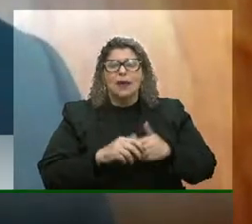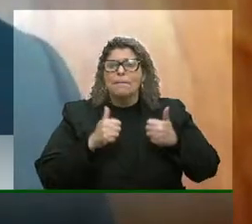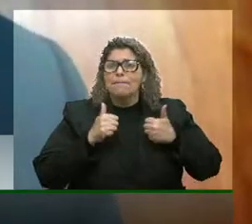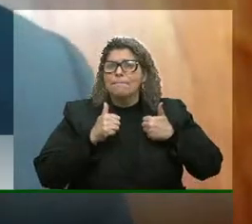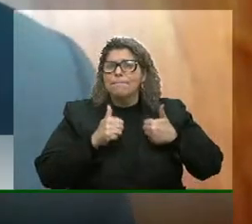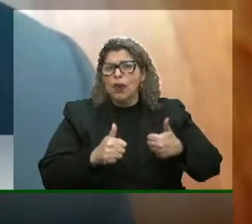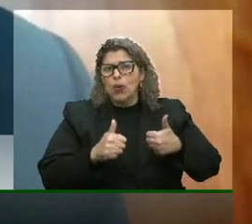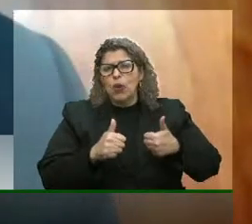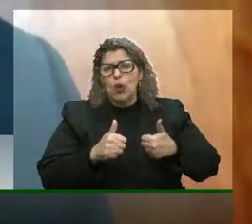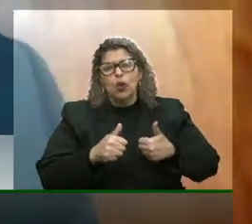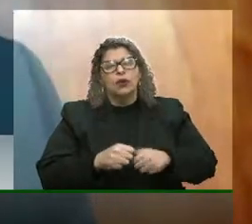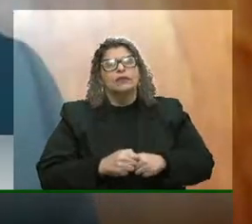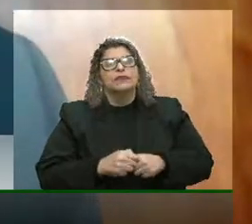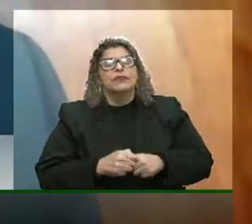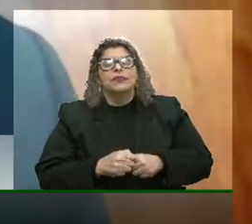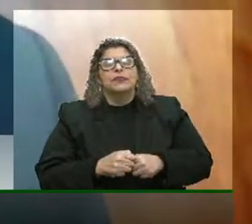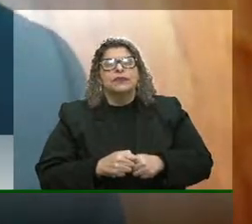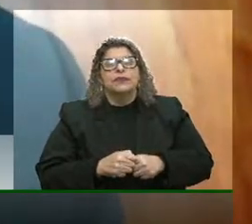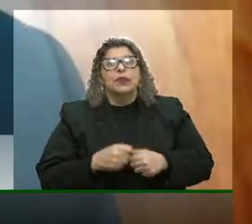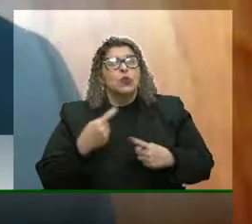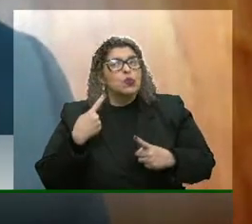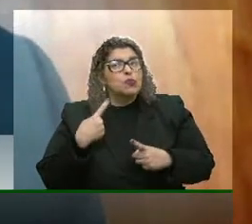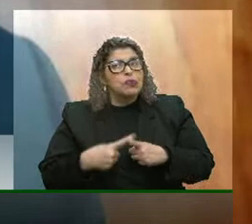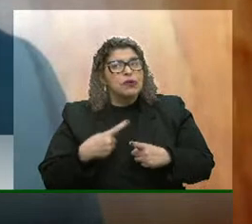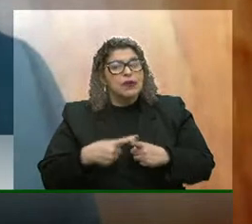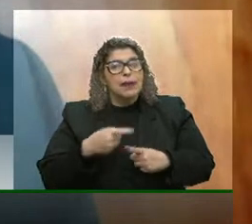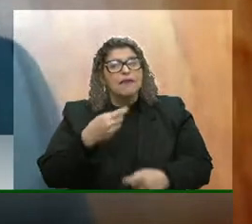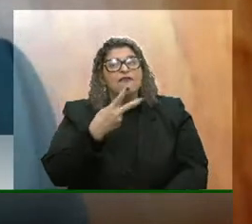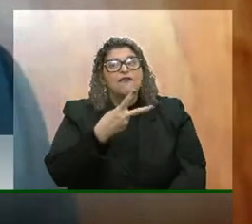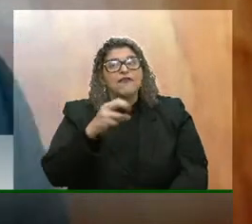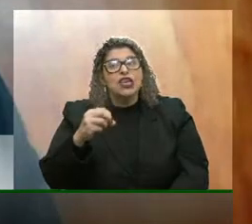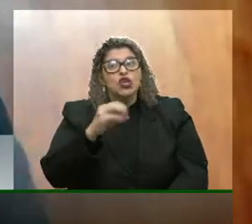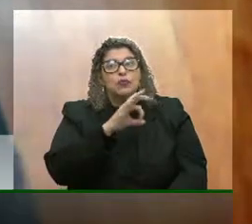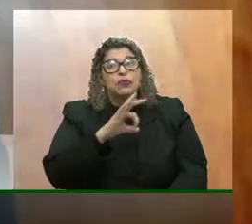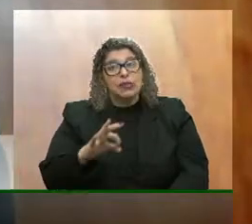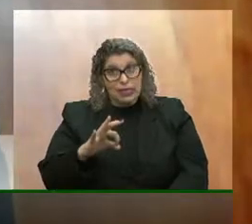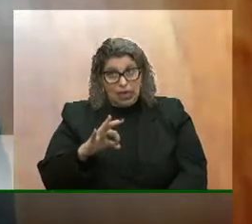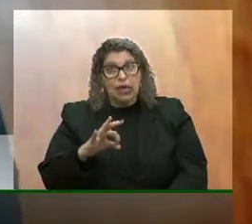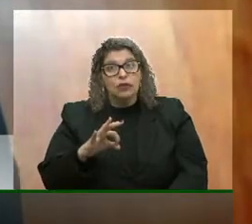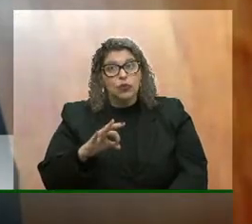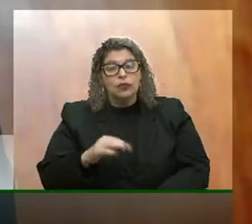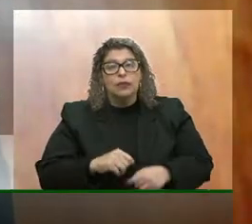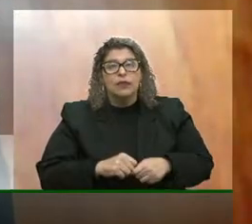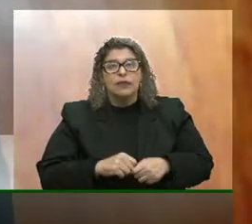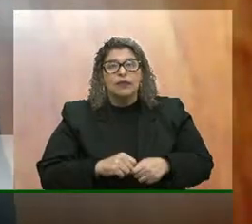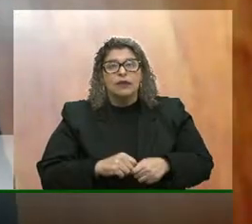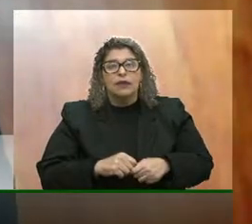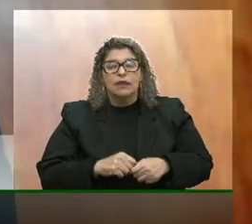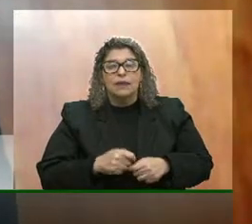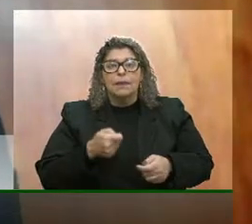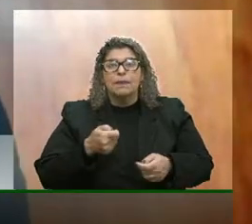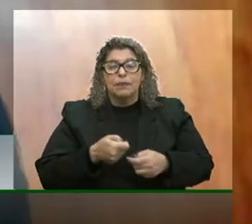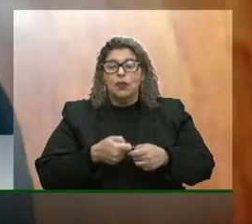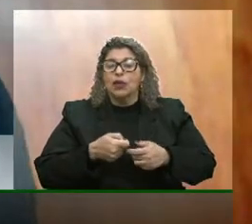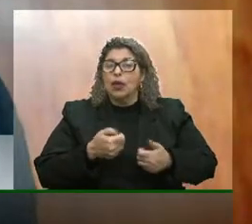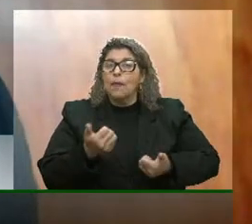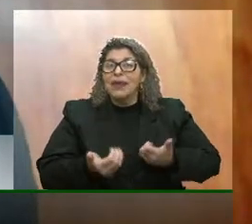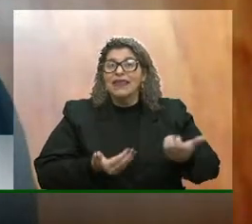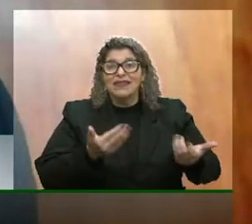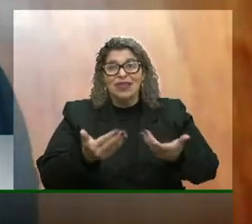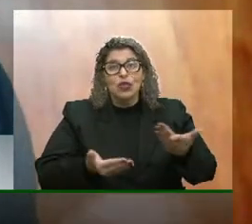Extremamente razoável, né? Porque nós estamos falando de pagar 20% daquilo que o prestador de